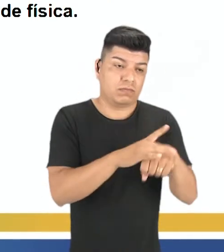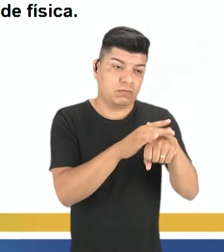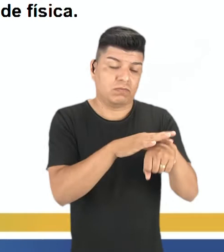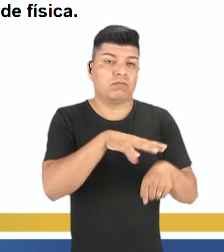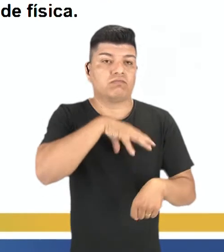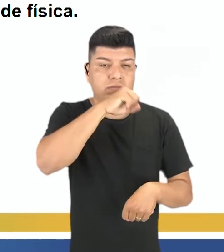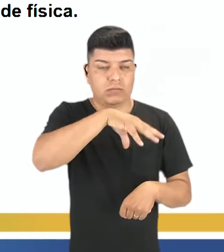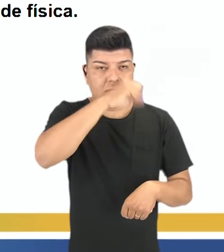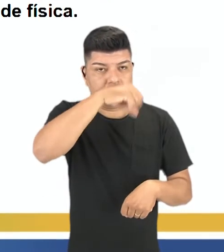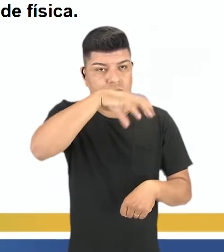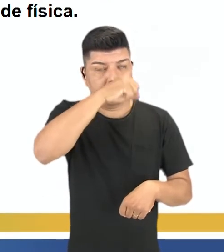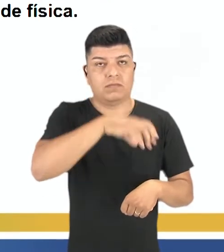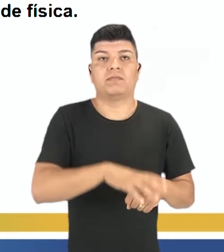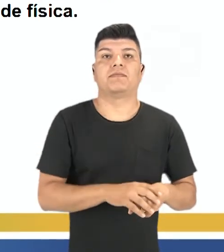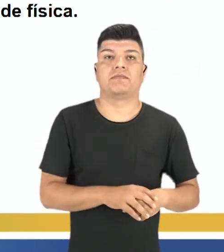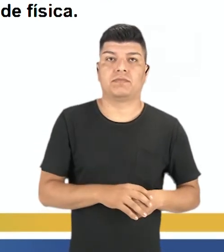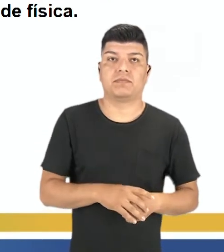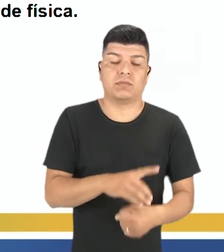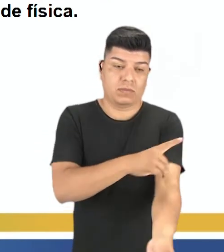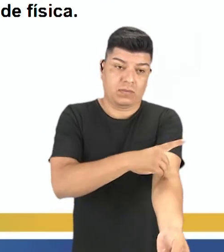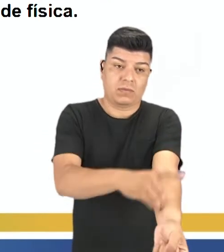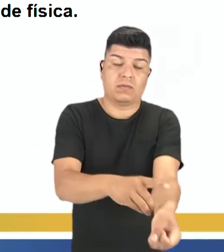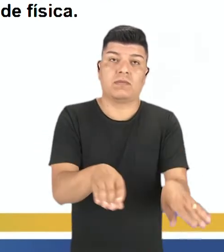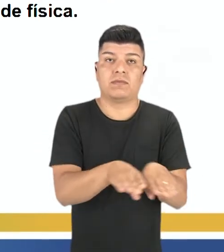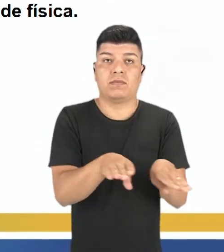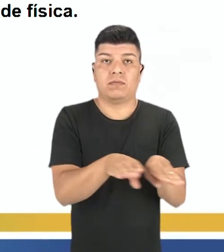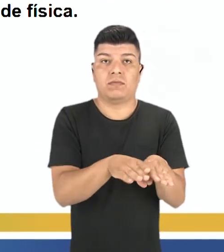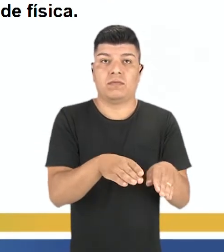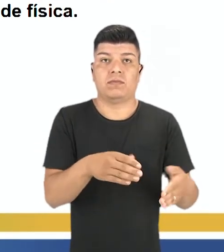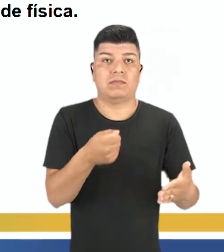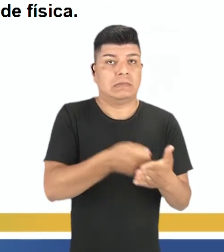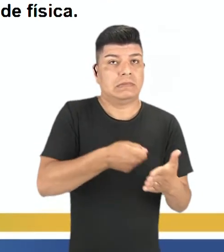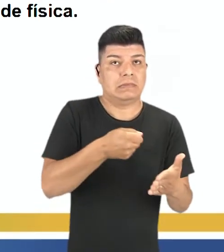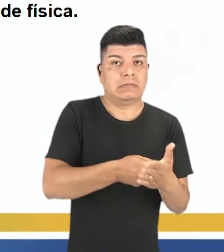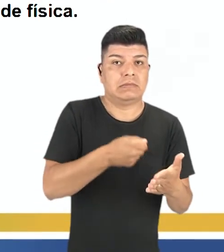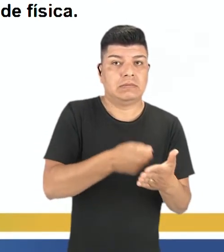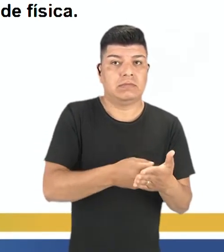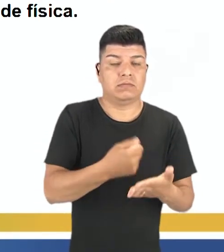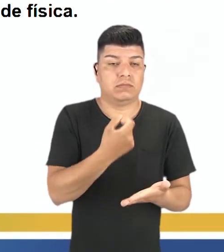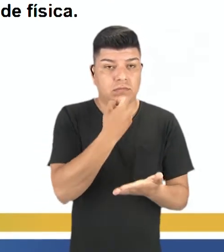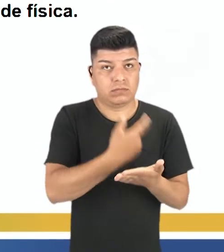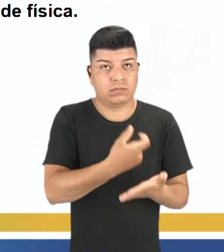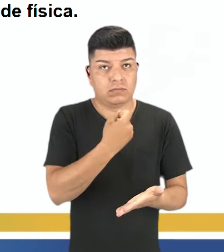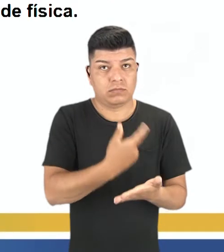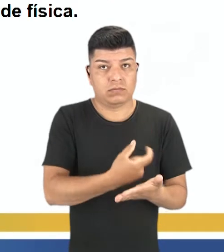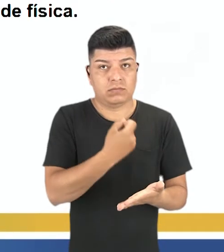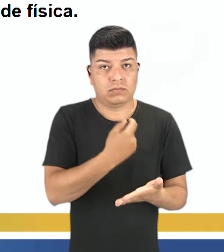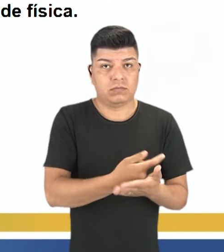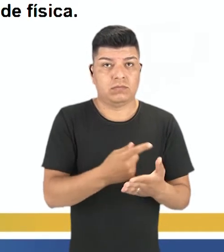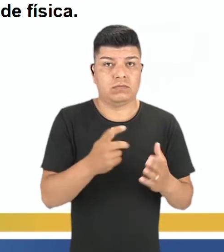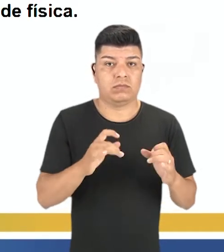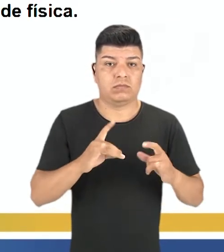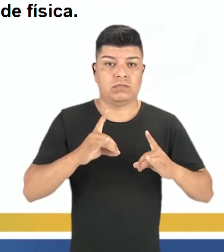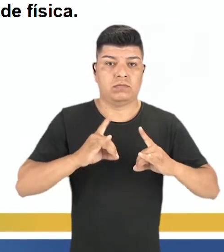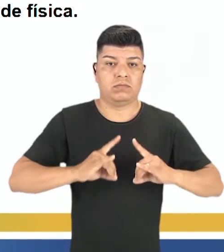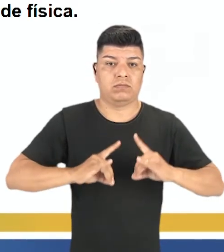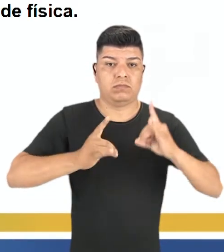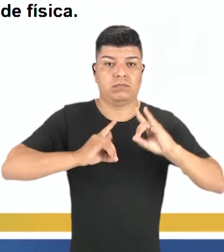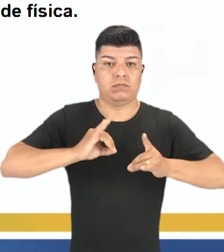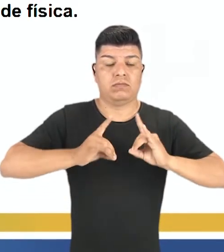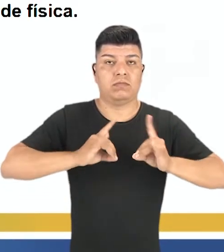diabetes. A síndrome metabólica tem como base a resistência à ação da insulina, que é o principal hormônio, o